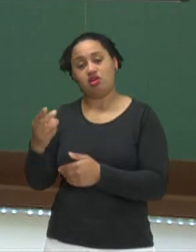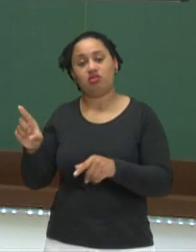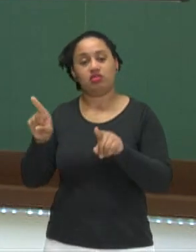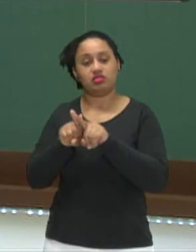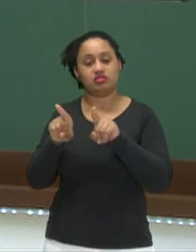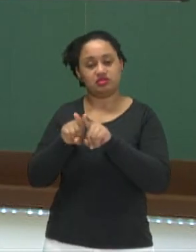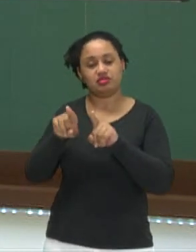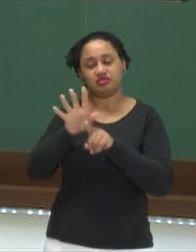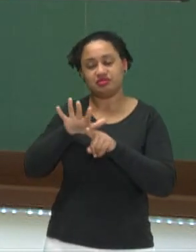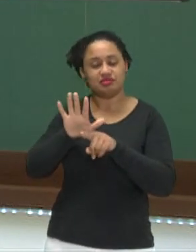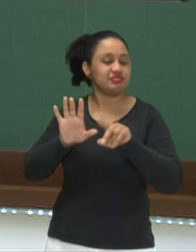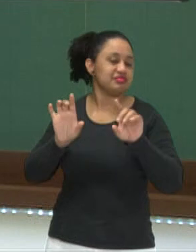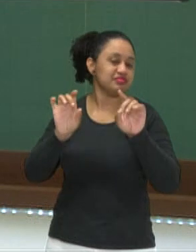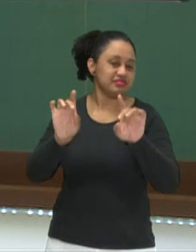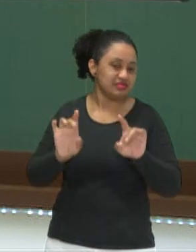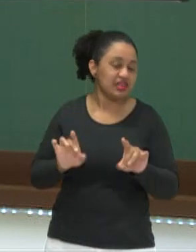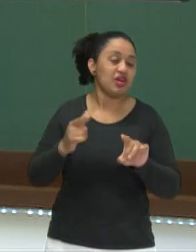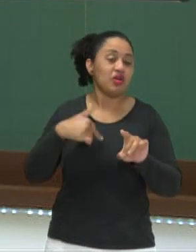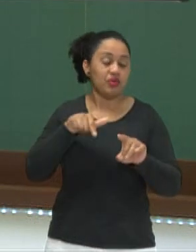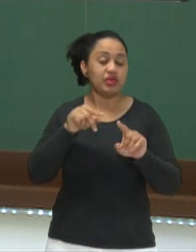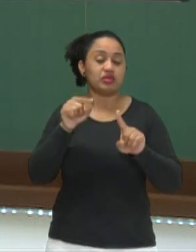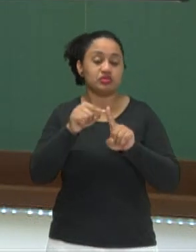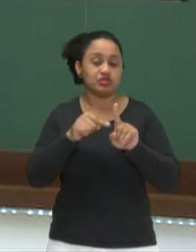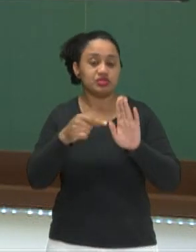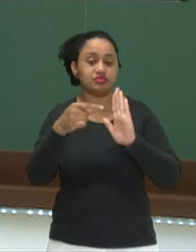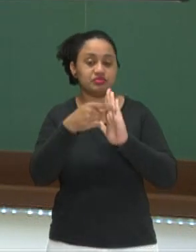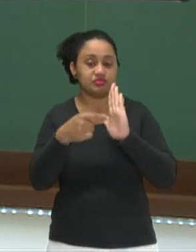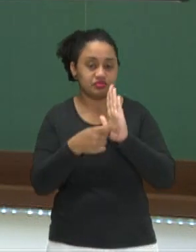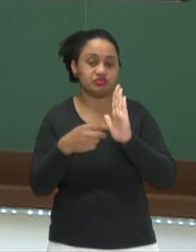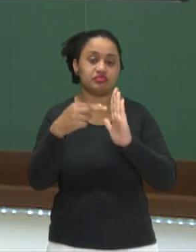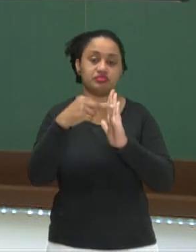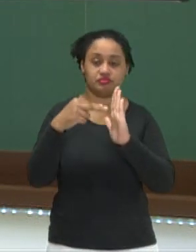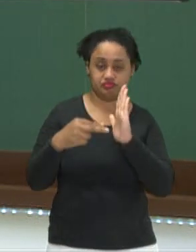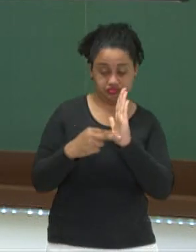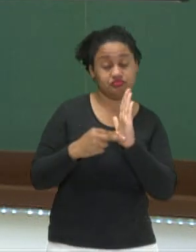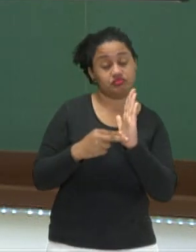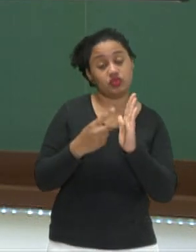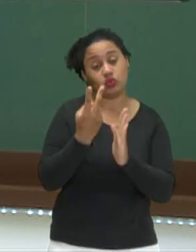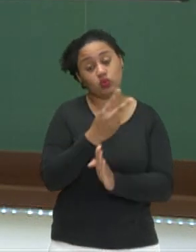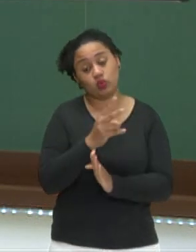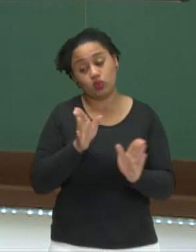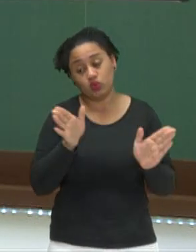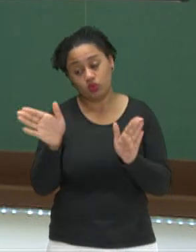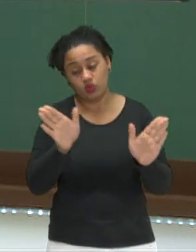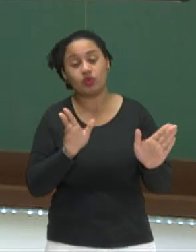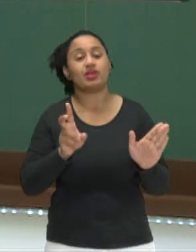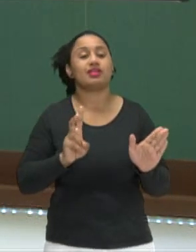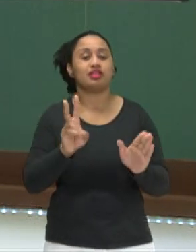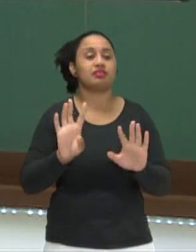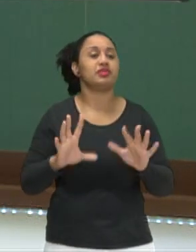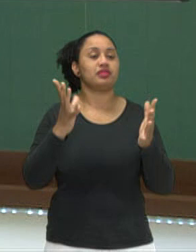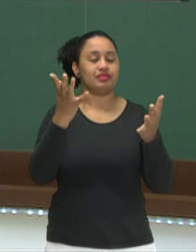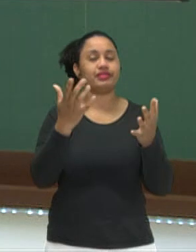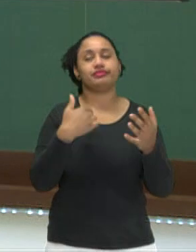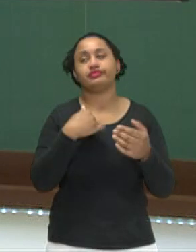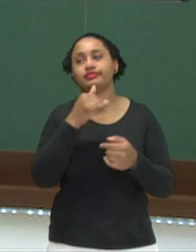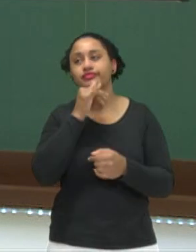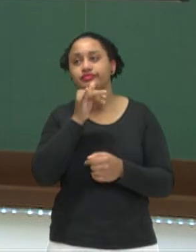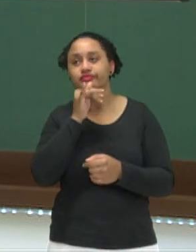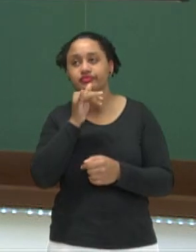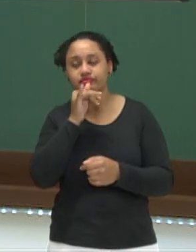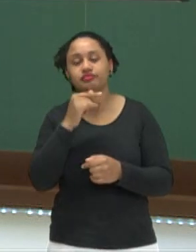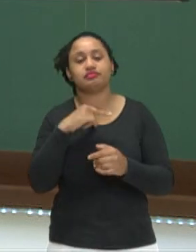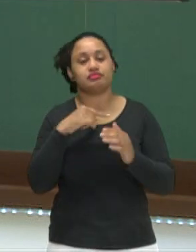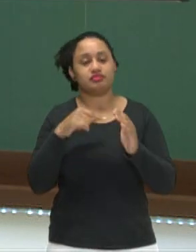caso especial de um prisma, né? São as únicas duas que vão sempre acontecer isso. Se eu falo, por exemplo, de